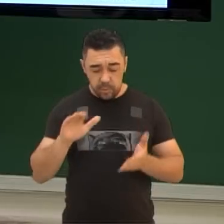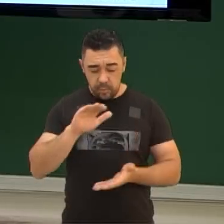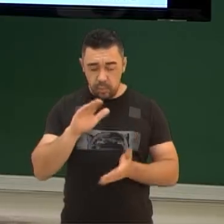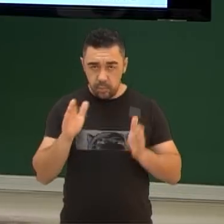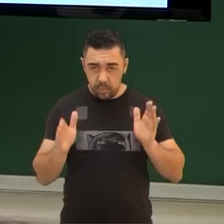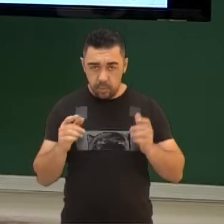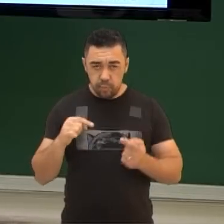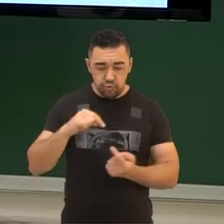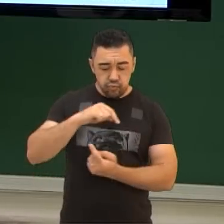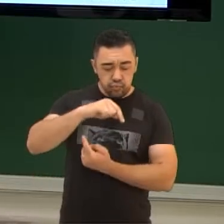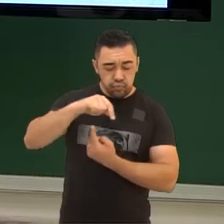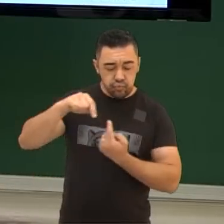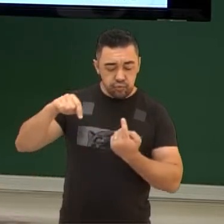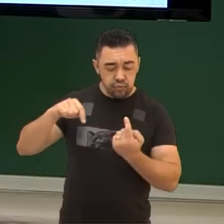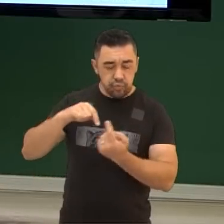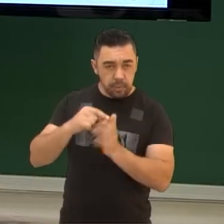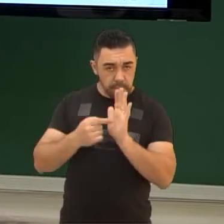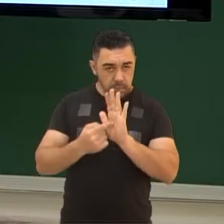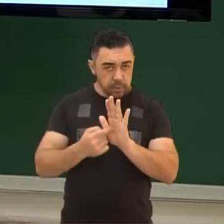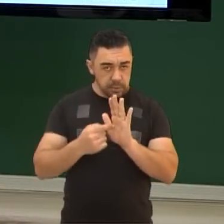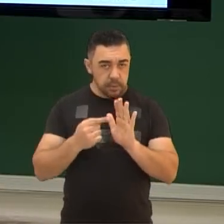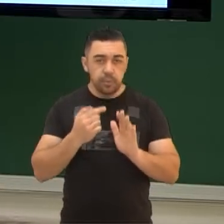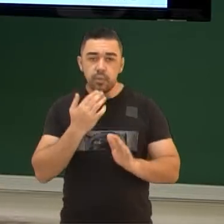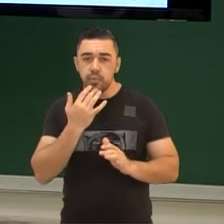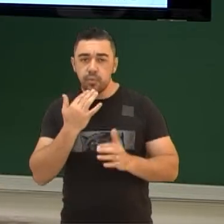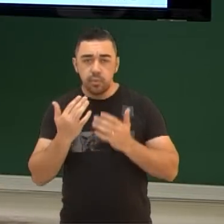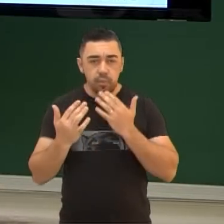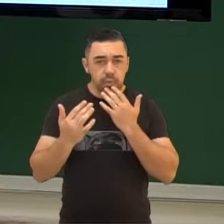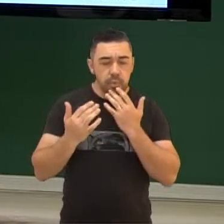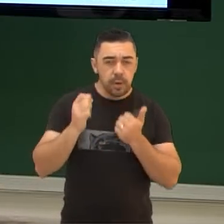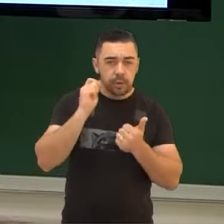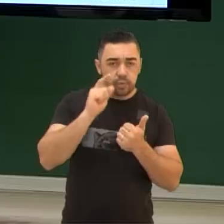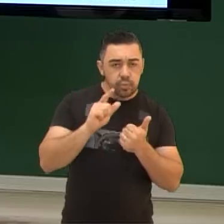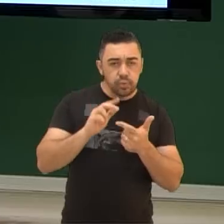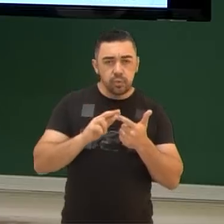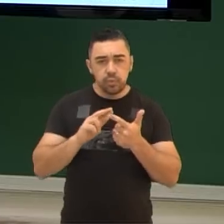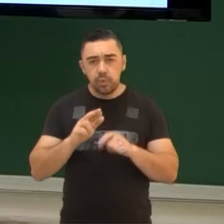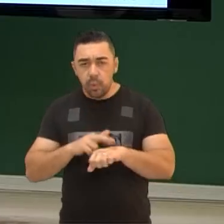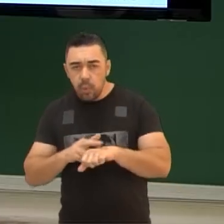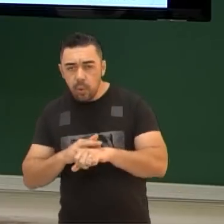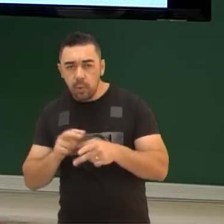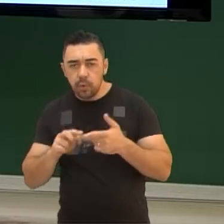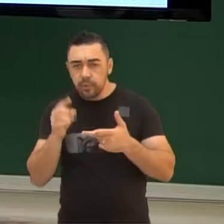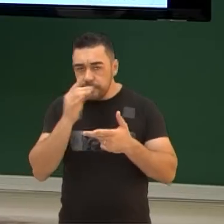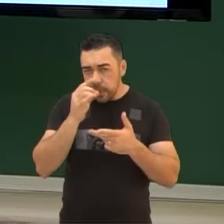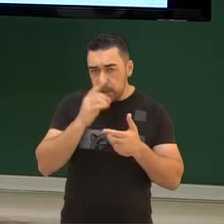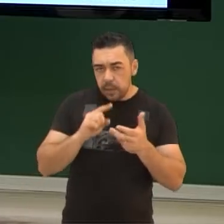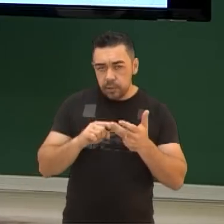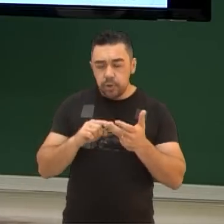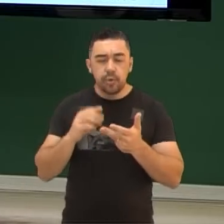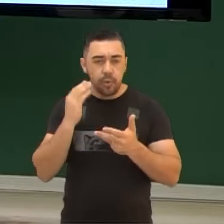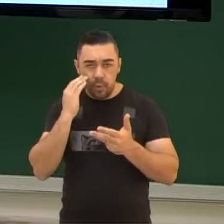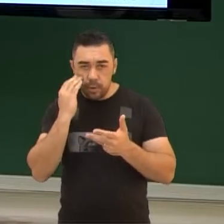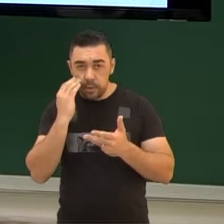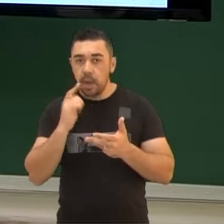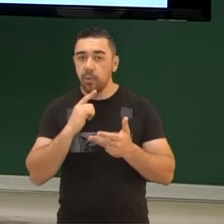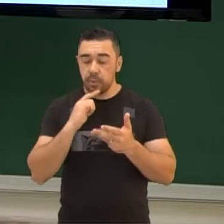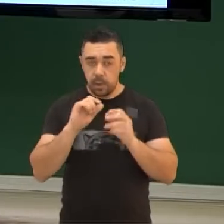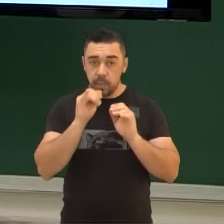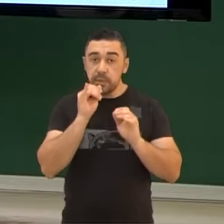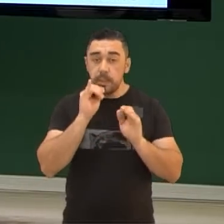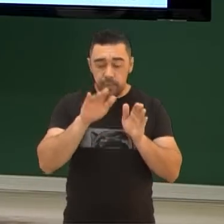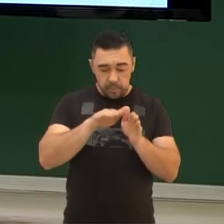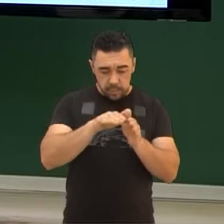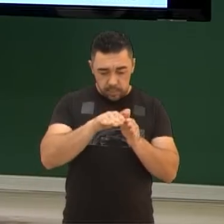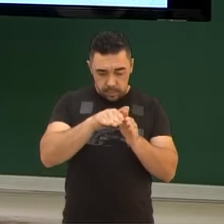essas partezinhas, ó, meio azul, roxinho ali, né, verde, rosa? Então, quando eu abro esse cubo, eu tenho uma